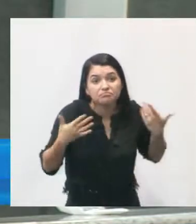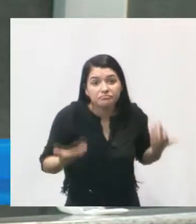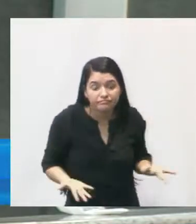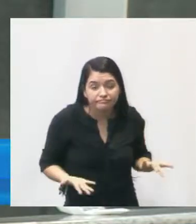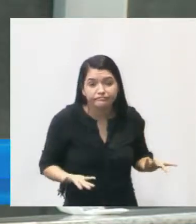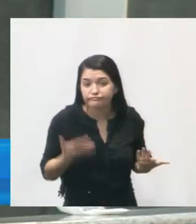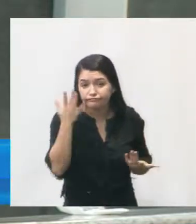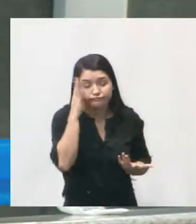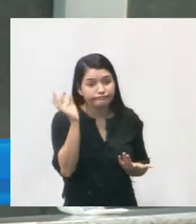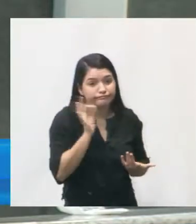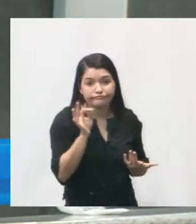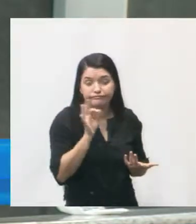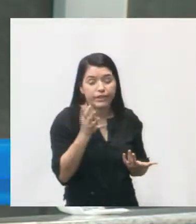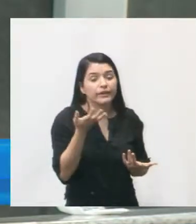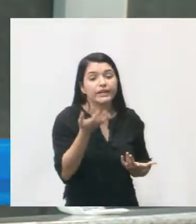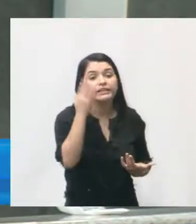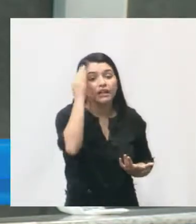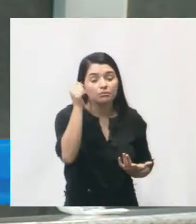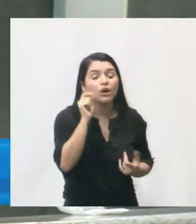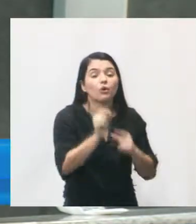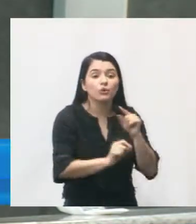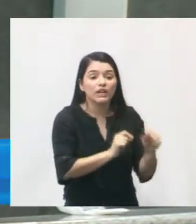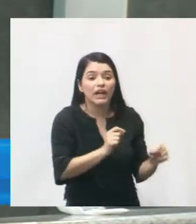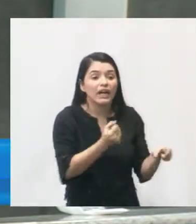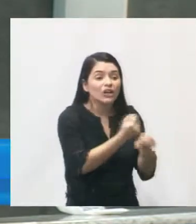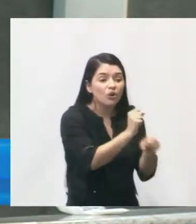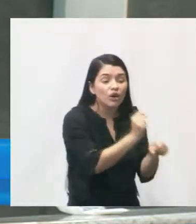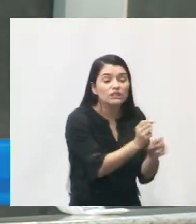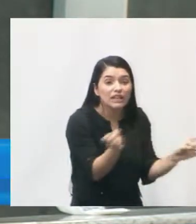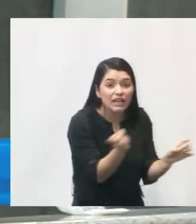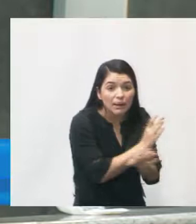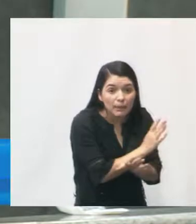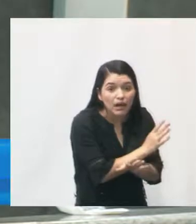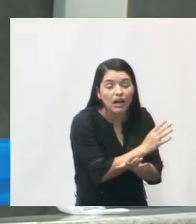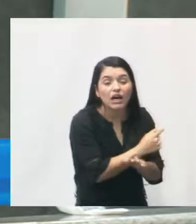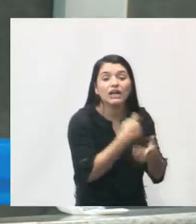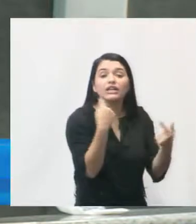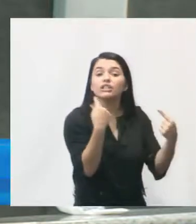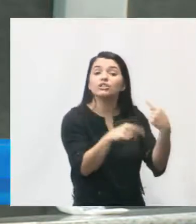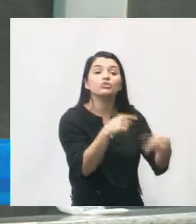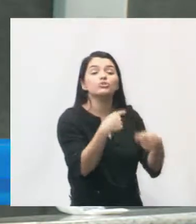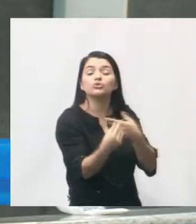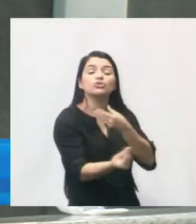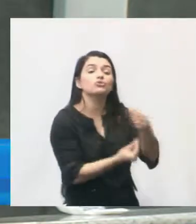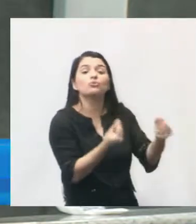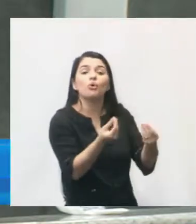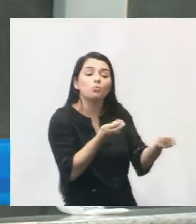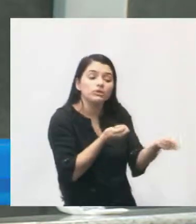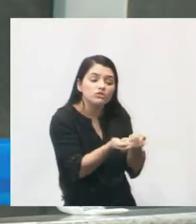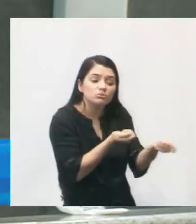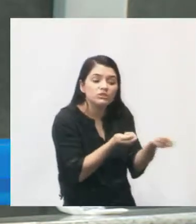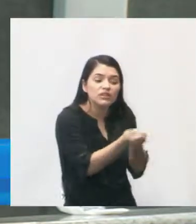o encerramento das obras e a discussão sobre de que forma será administrado aquele complexo. Uma parte,